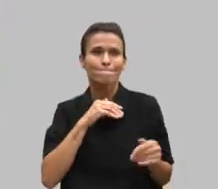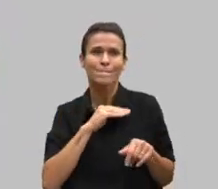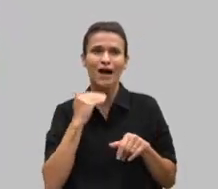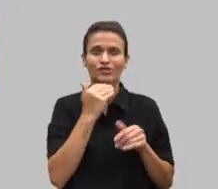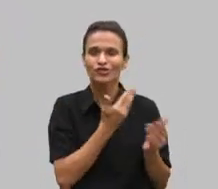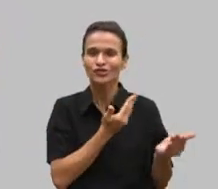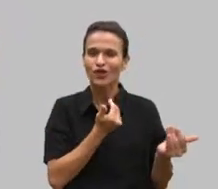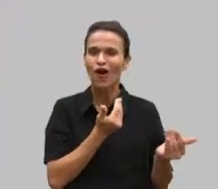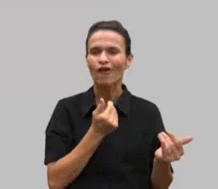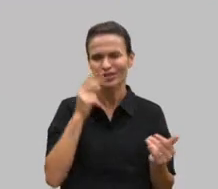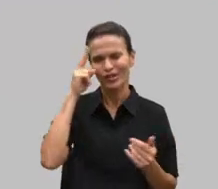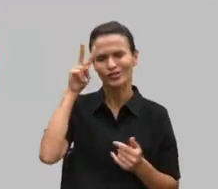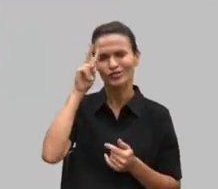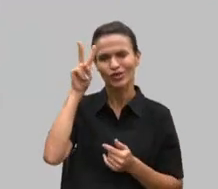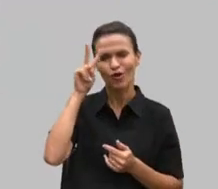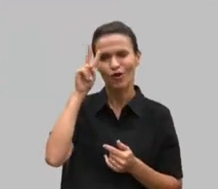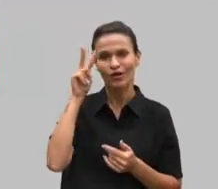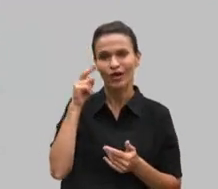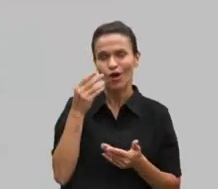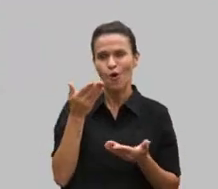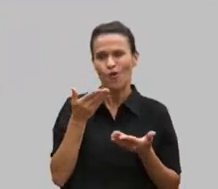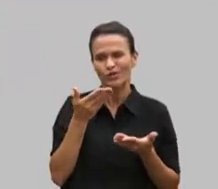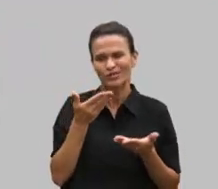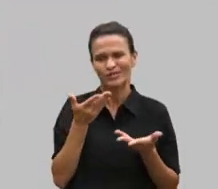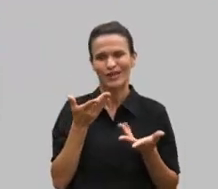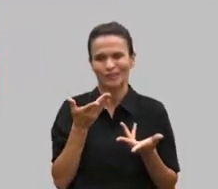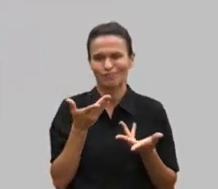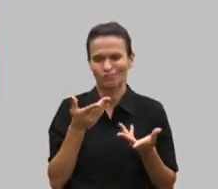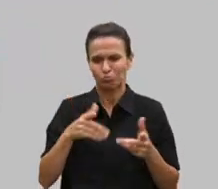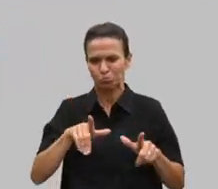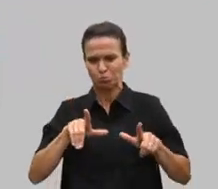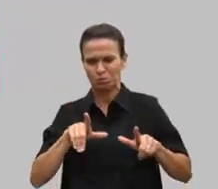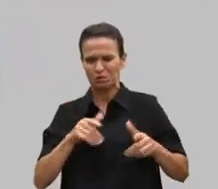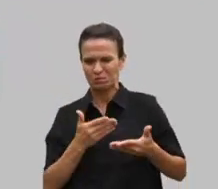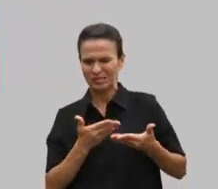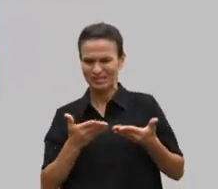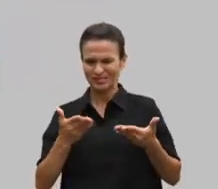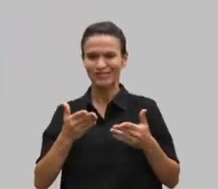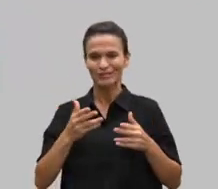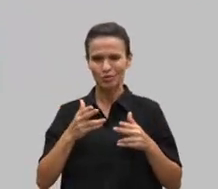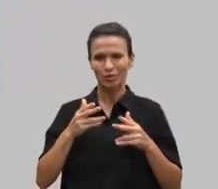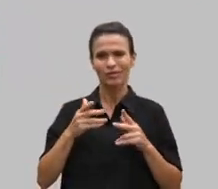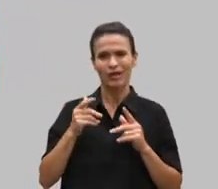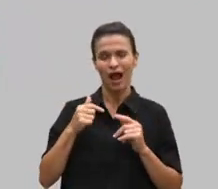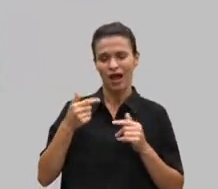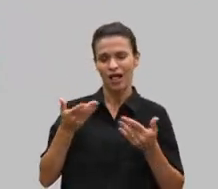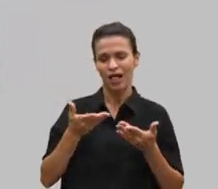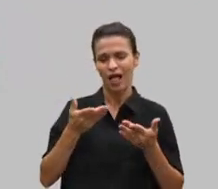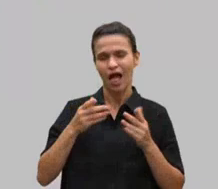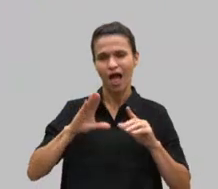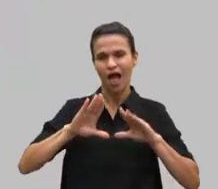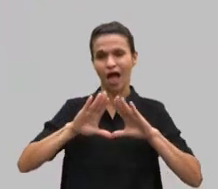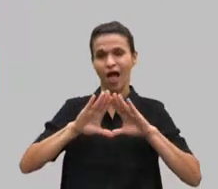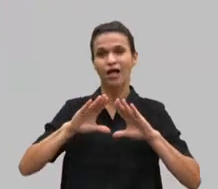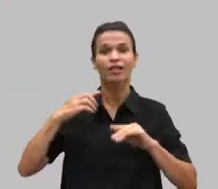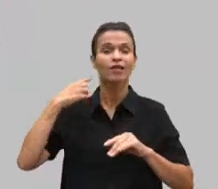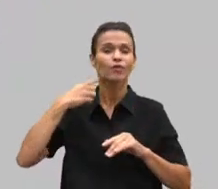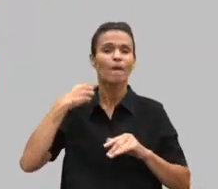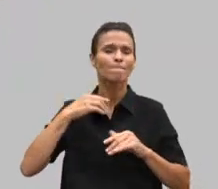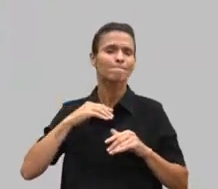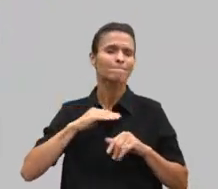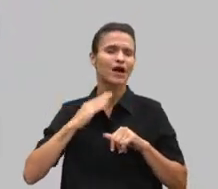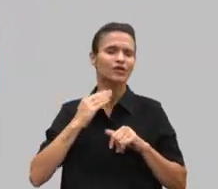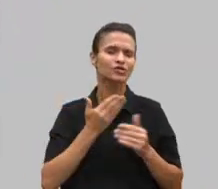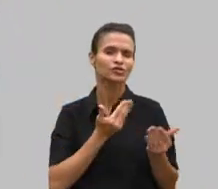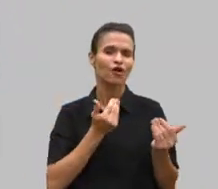já perdi graças a Deus esse título por várias vezes né Nós temos hoje Assembleia a deputada mais nova não de Minas mas do